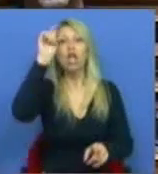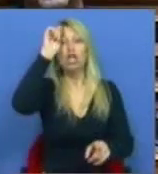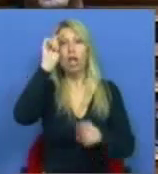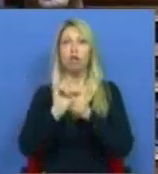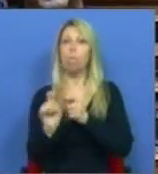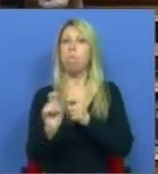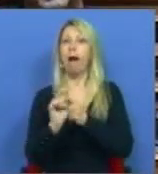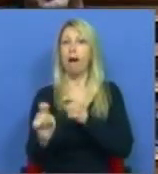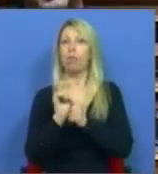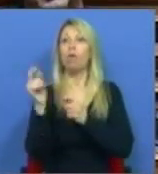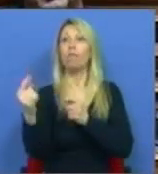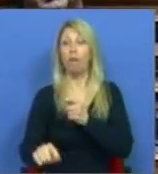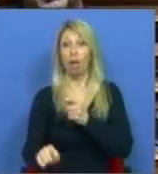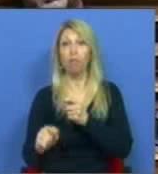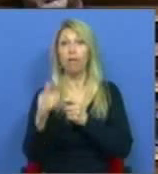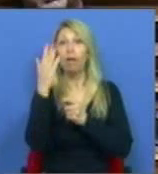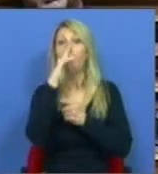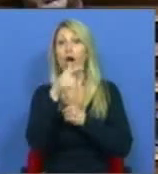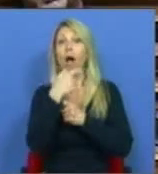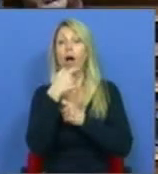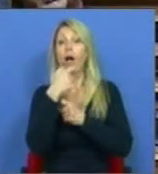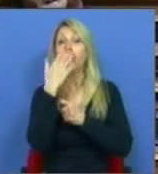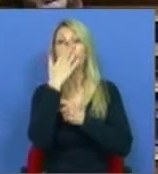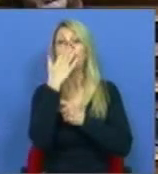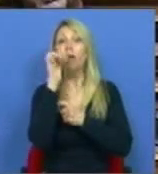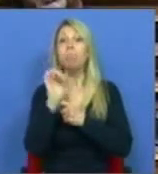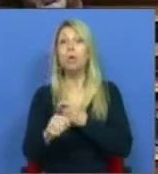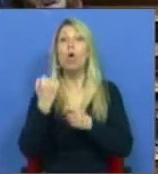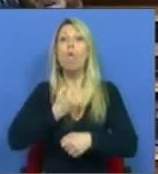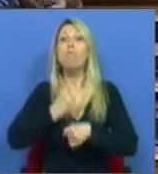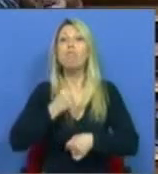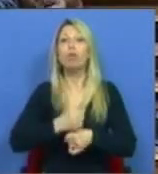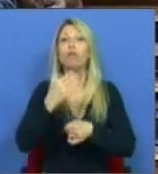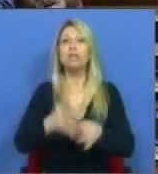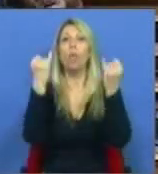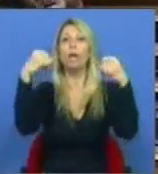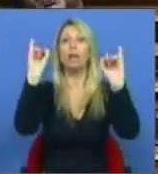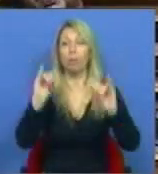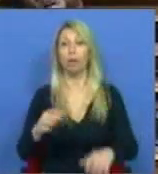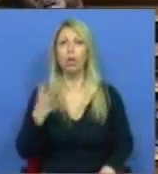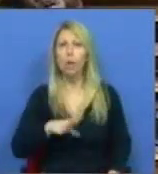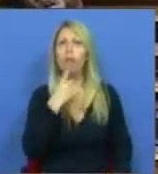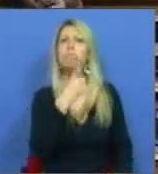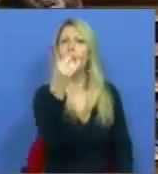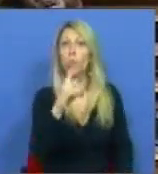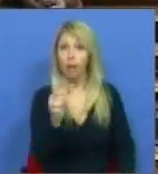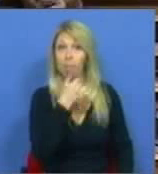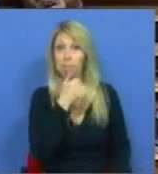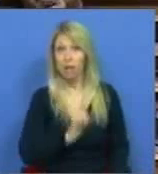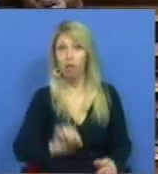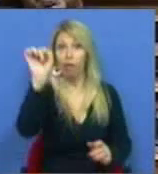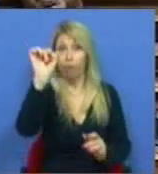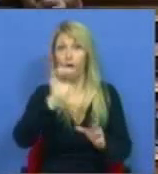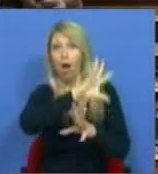sejam pagos quando se tratar de profissões independentes. E por isso quero lhe perguntar se a sua medida abrange ou